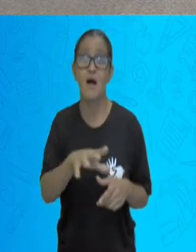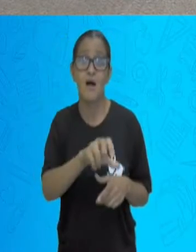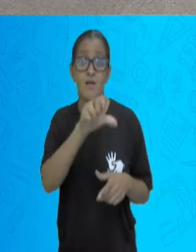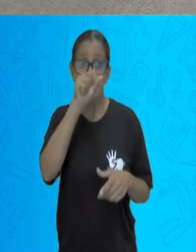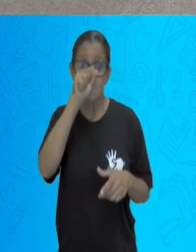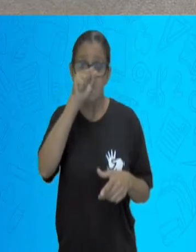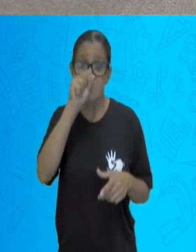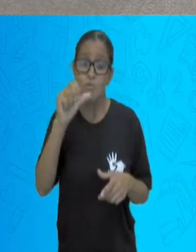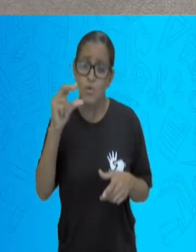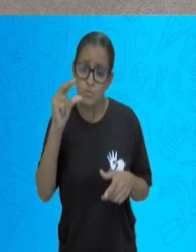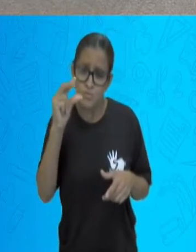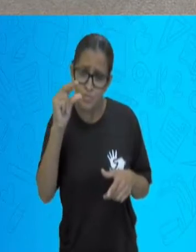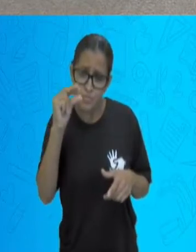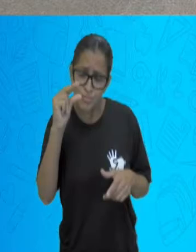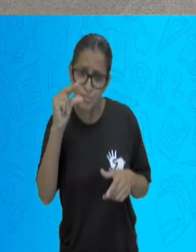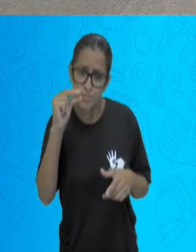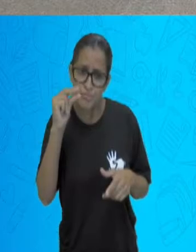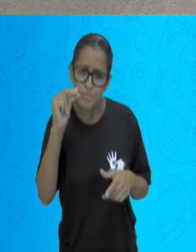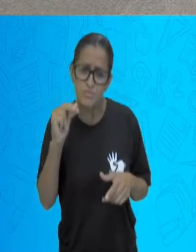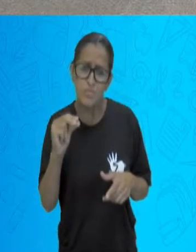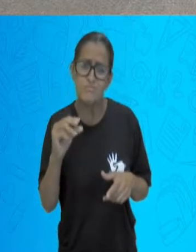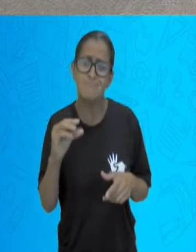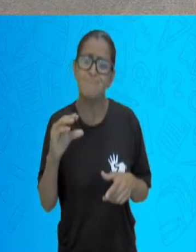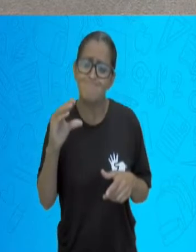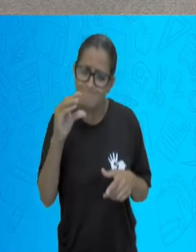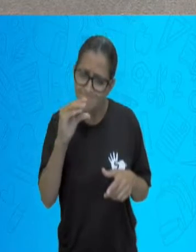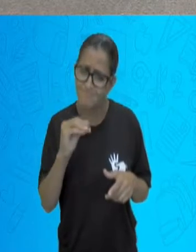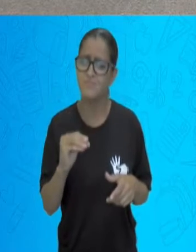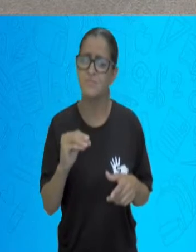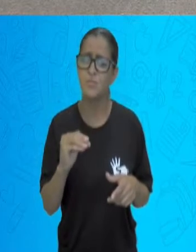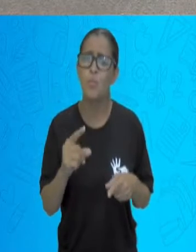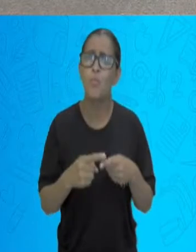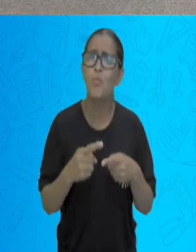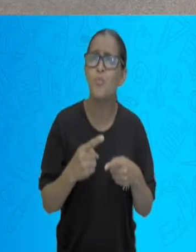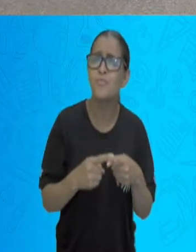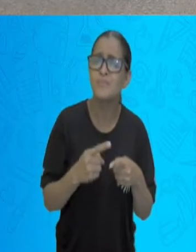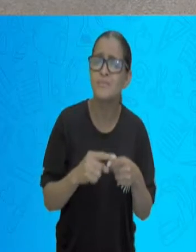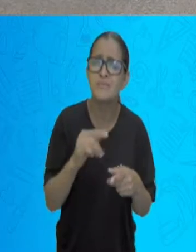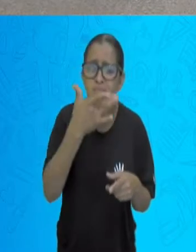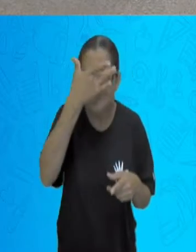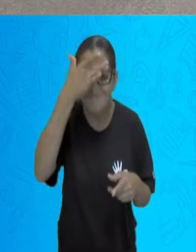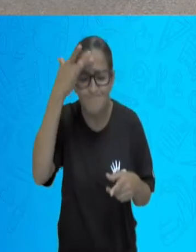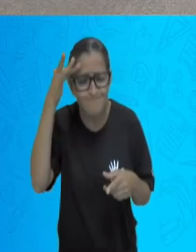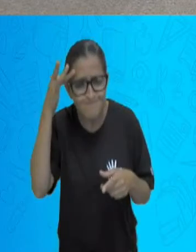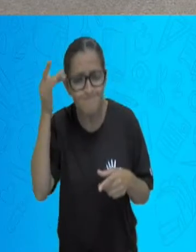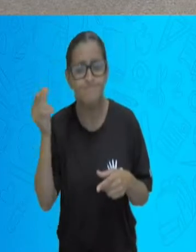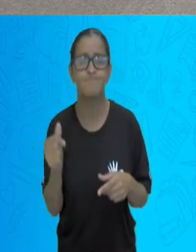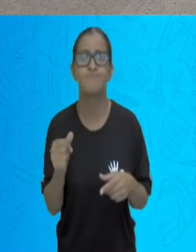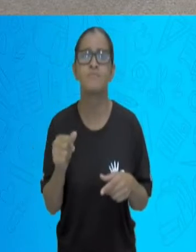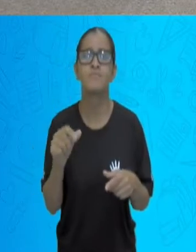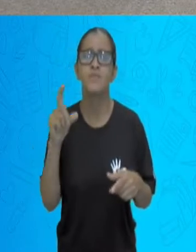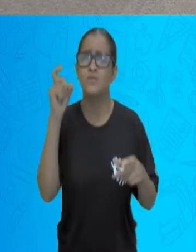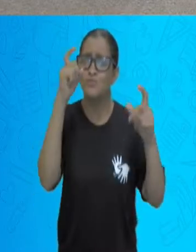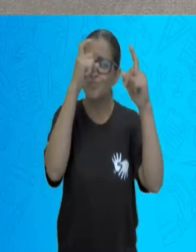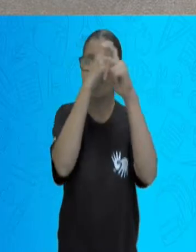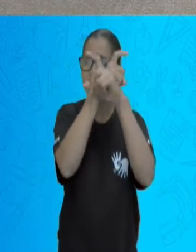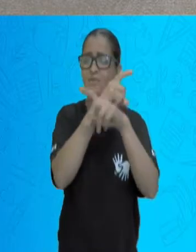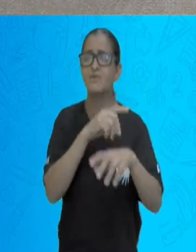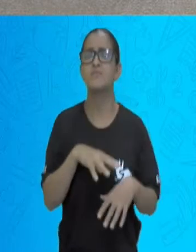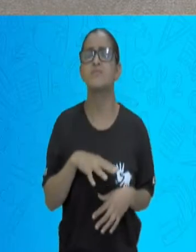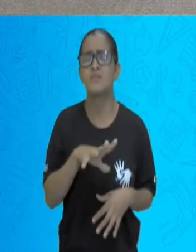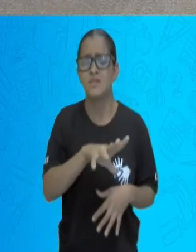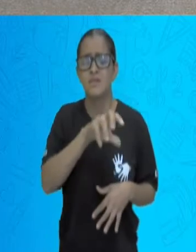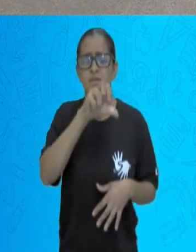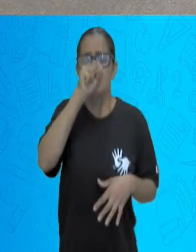se ele está mais seco. Existem pessoas que têm grande dificuldade com o ar, quando ele está muito seco, e começam a ter